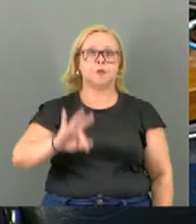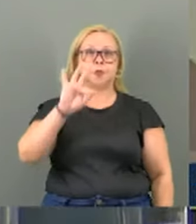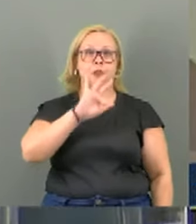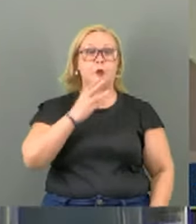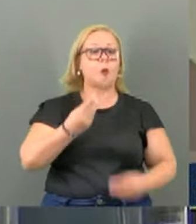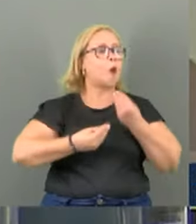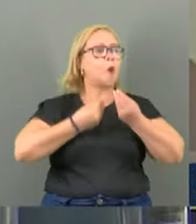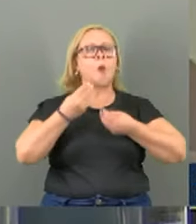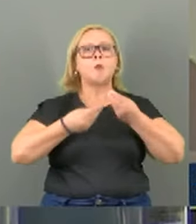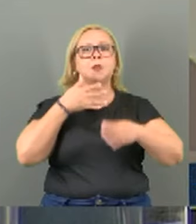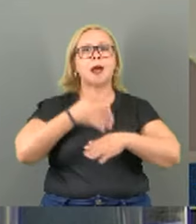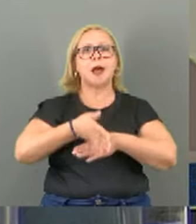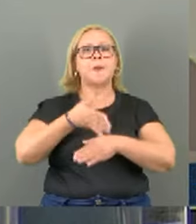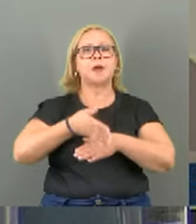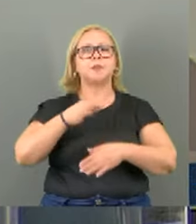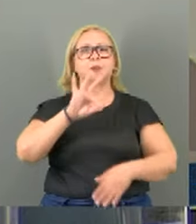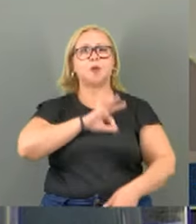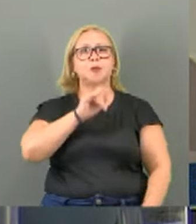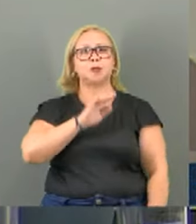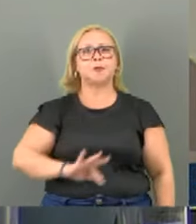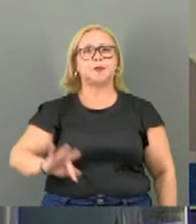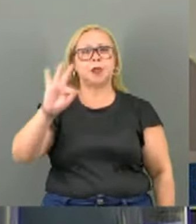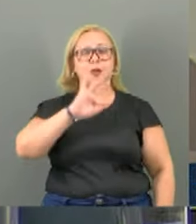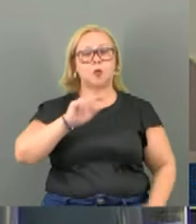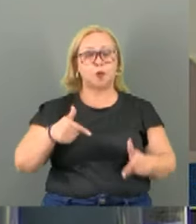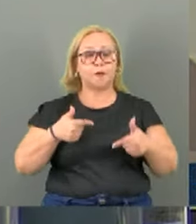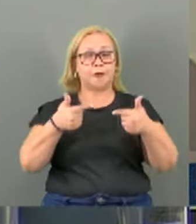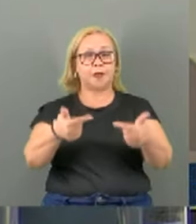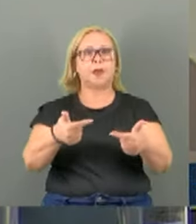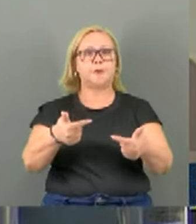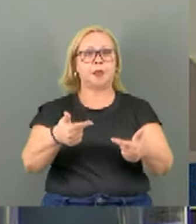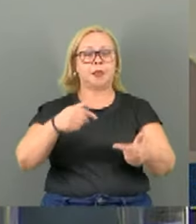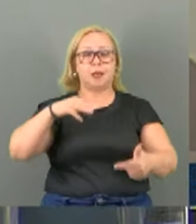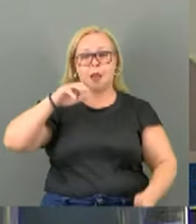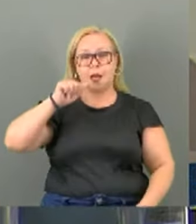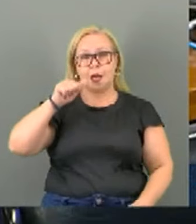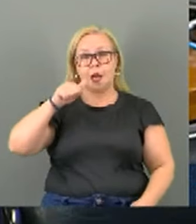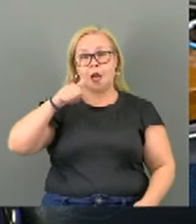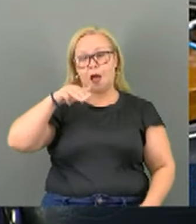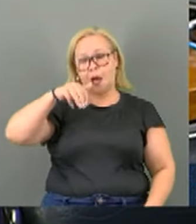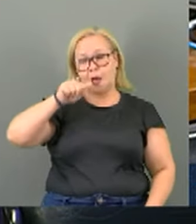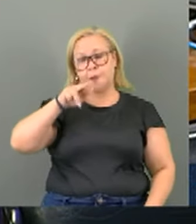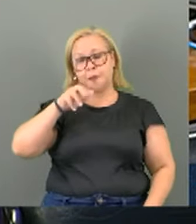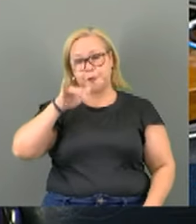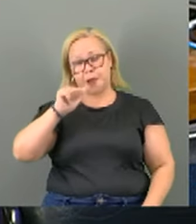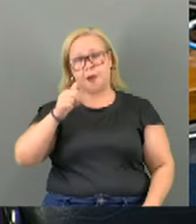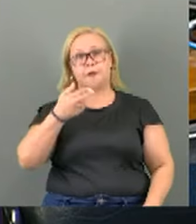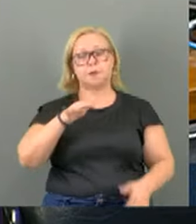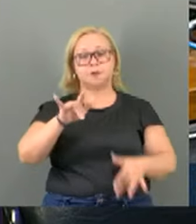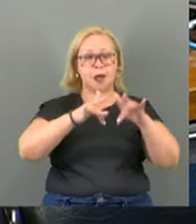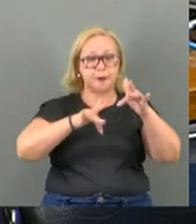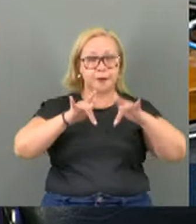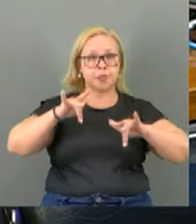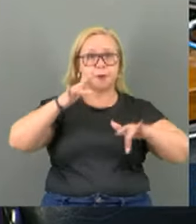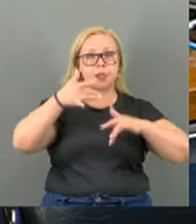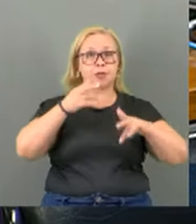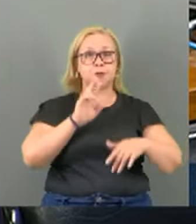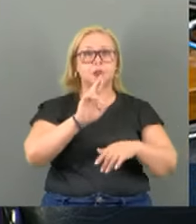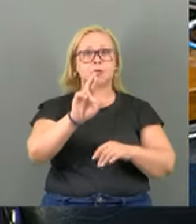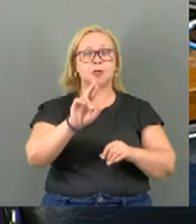Como está a participação da Polícia Federal no enfrentamento à máfia da manipulação de resultados promovidas por